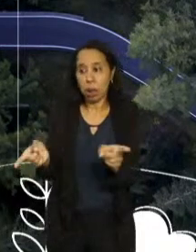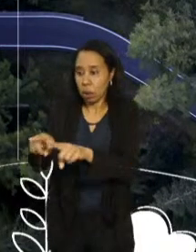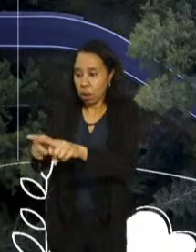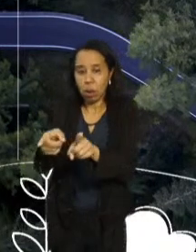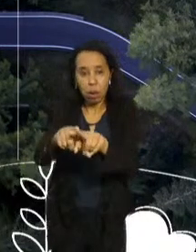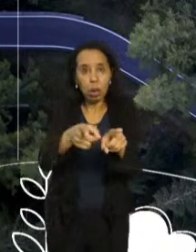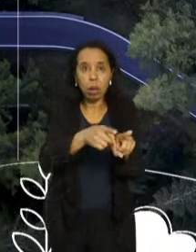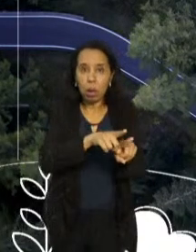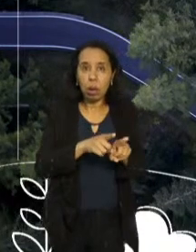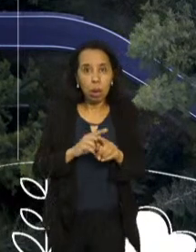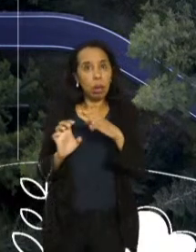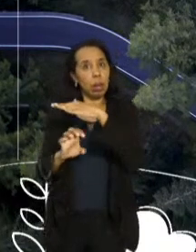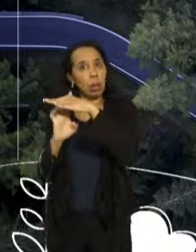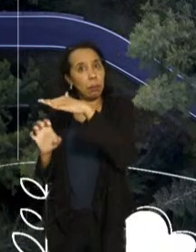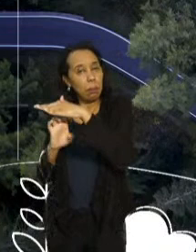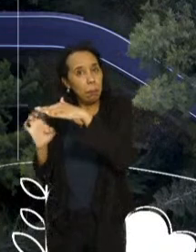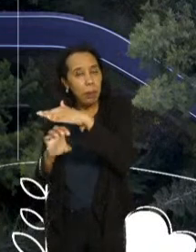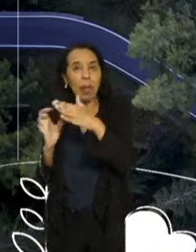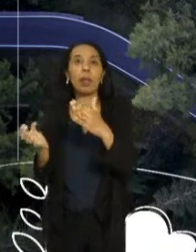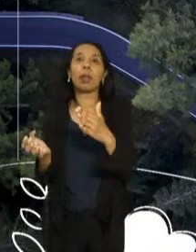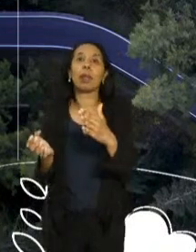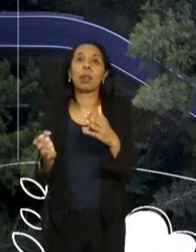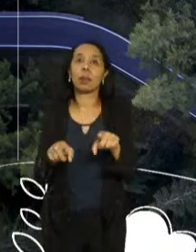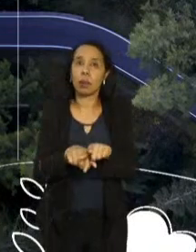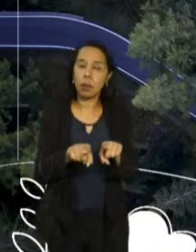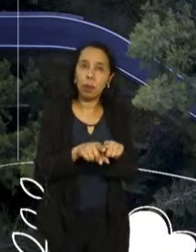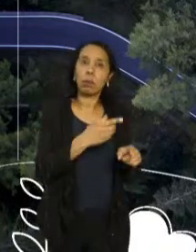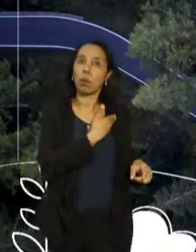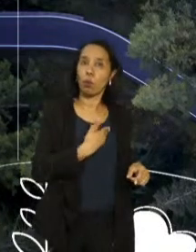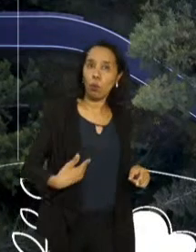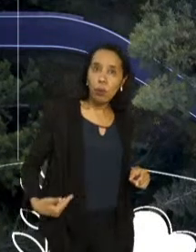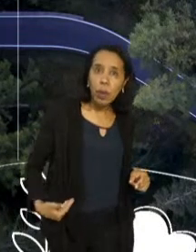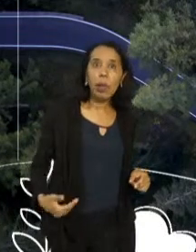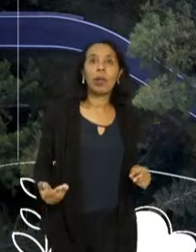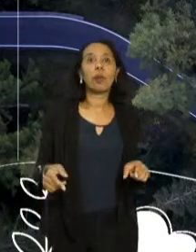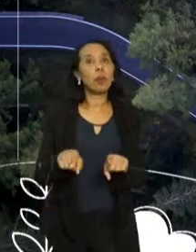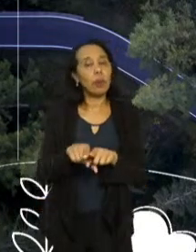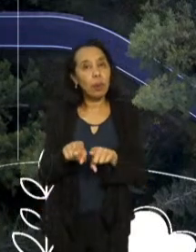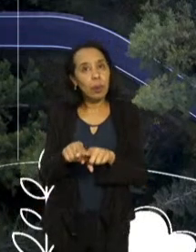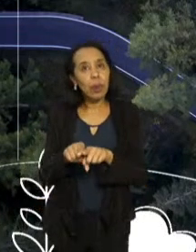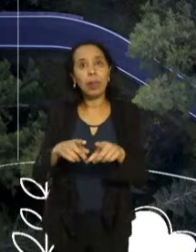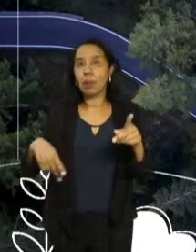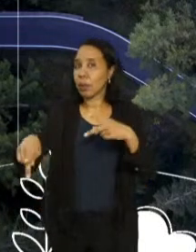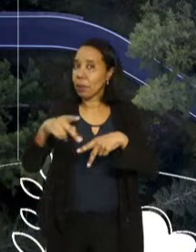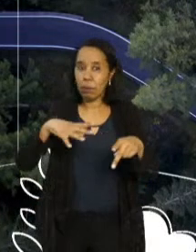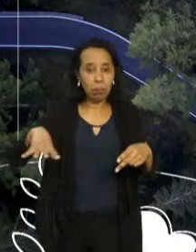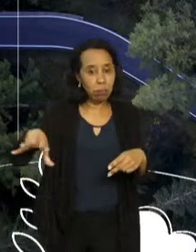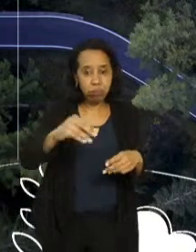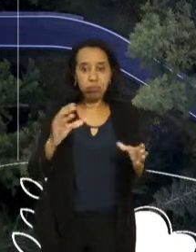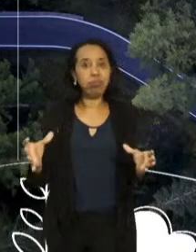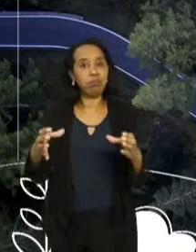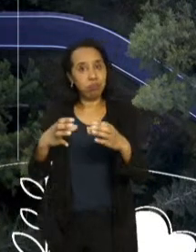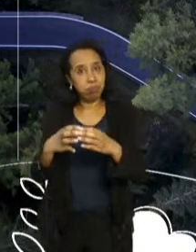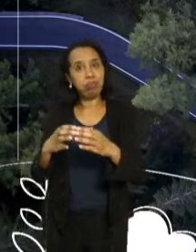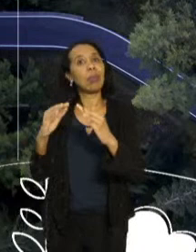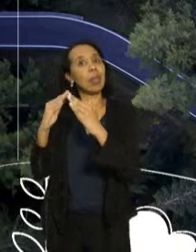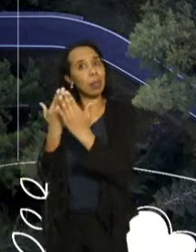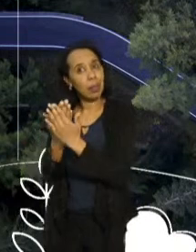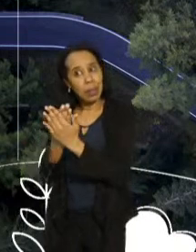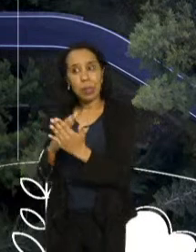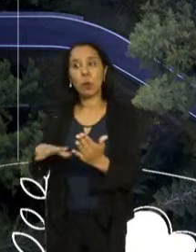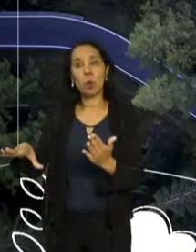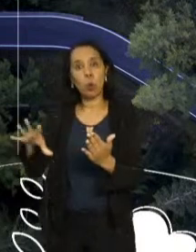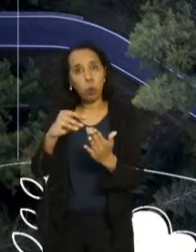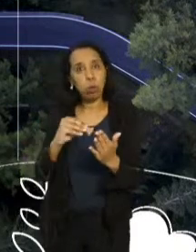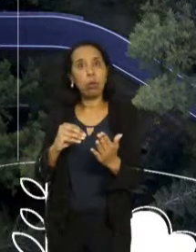tríplice fantástica aí, que é da iniciativa privada, do poder público e da academia. Eu acho que não tem mais espaço para